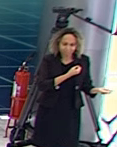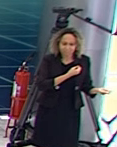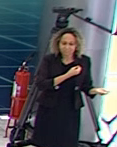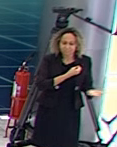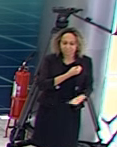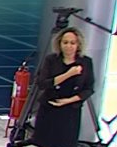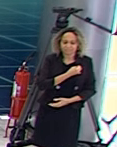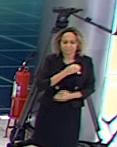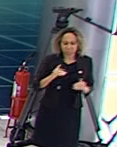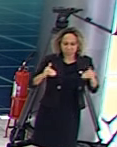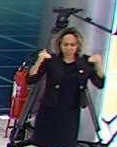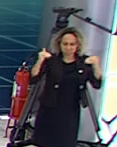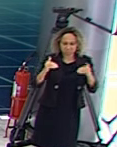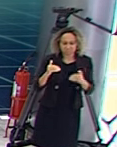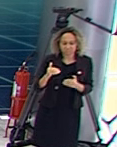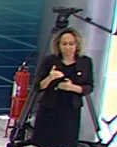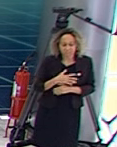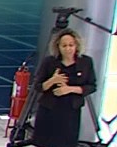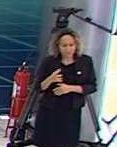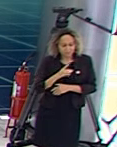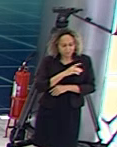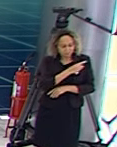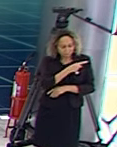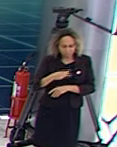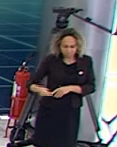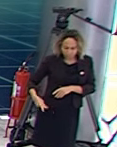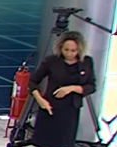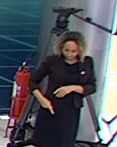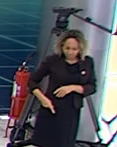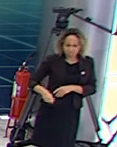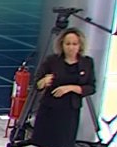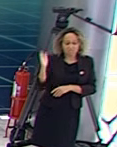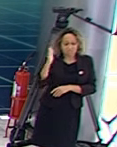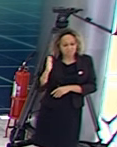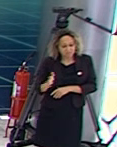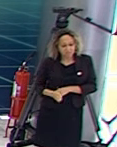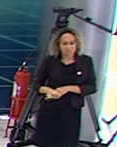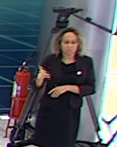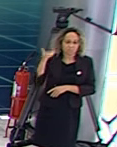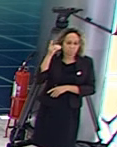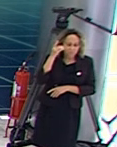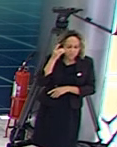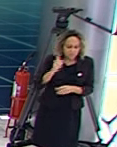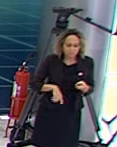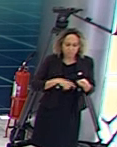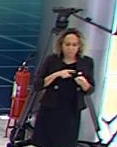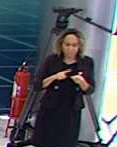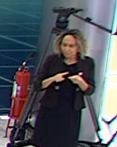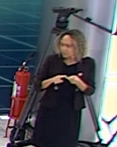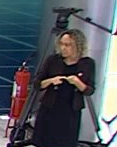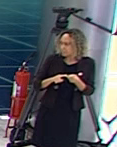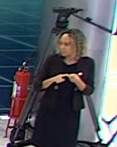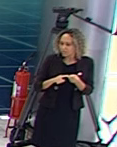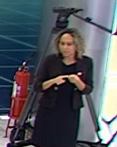Excelentíssima senhora presidente da República, Dilma Rousseff, ministro da Educação, Aloysio Mercadante, na pessoa de quem cumprimento